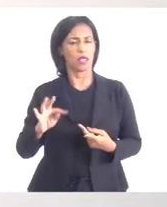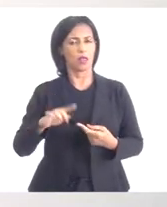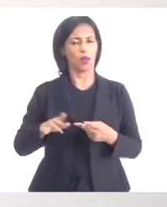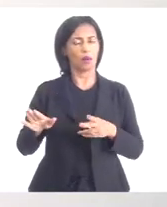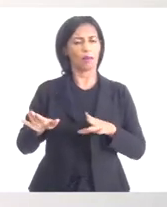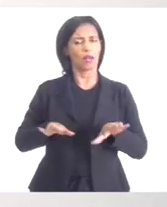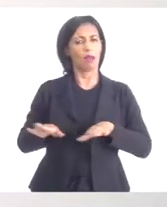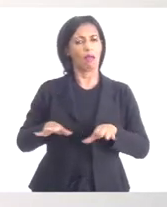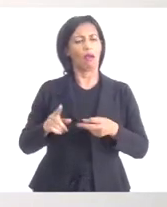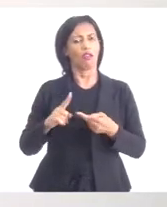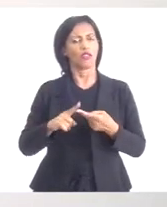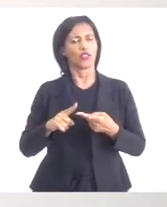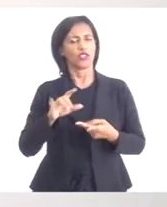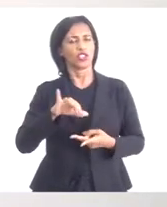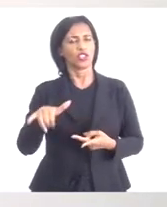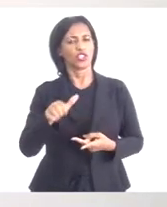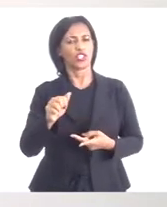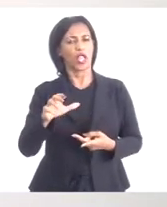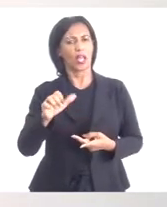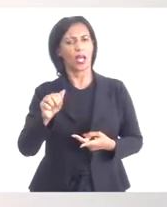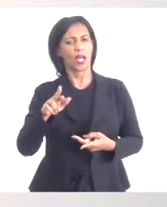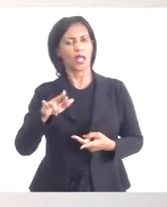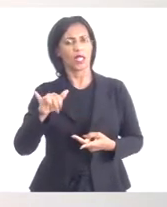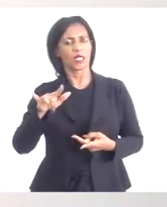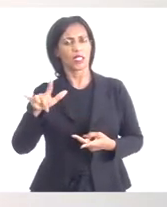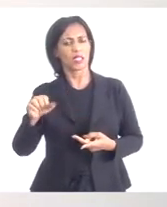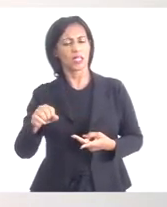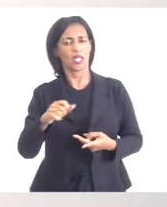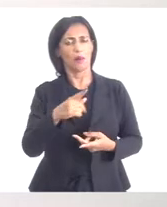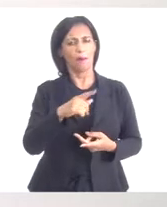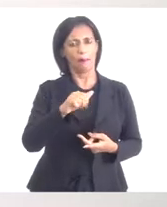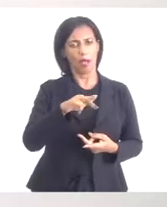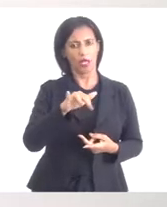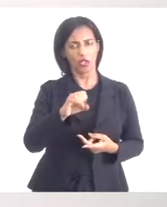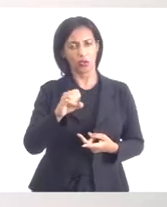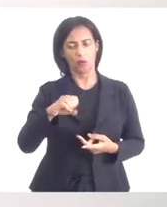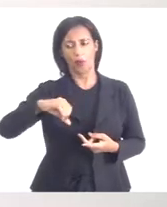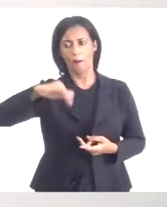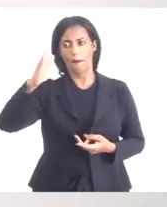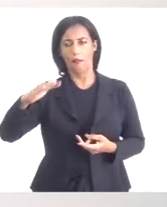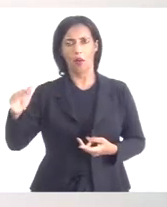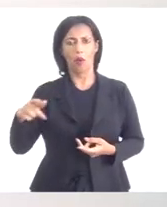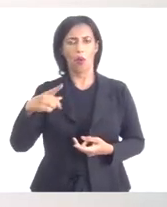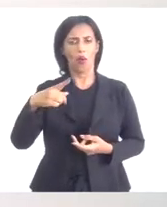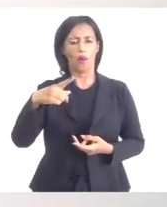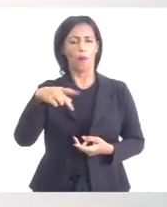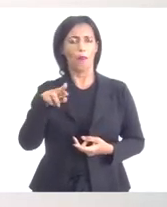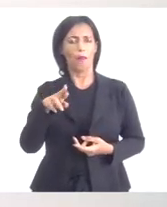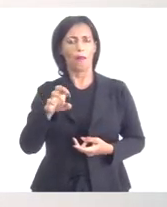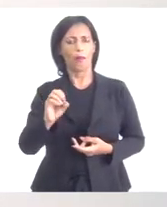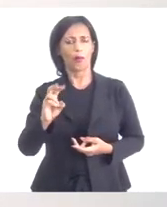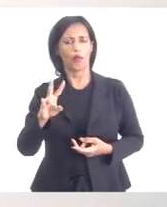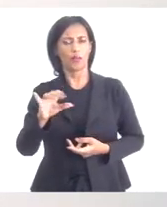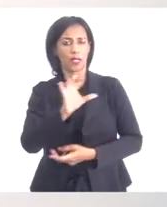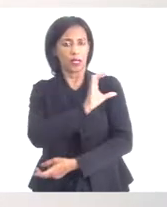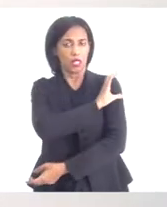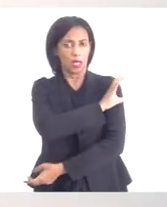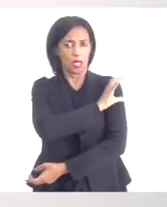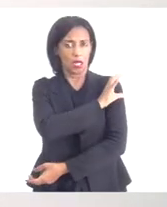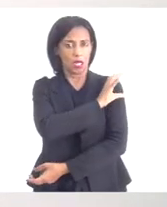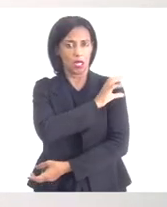Jacarezinho Nova Friburgo Macaé partir do Alferes Morro da Providência Campos dos